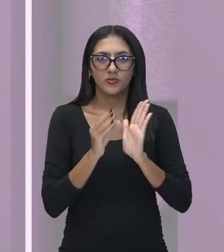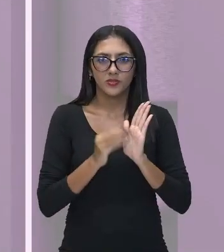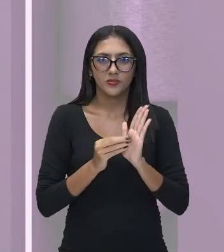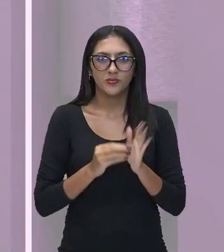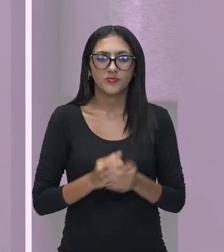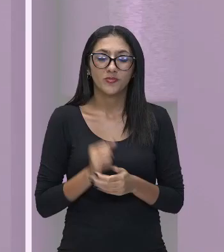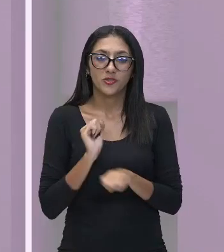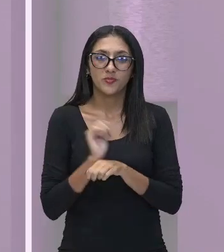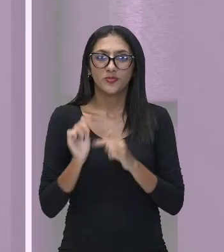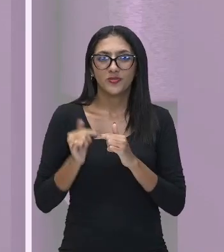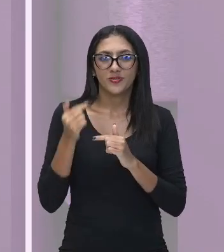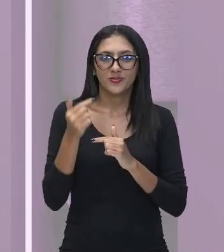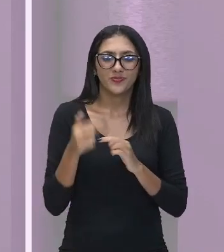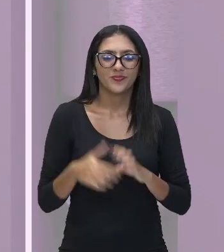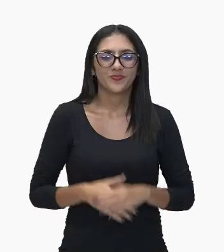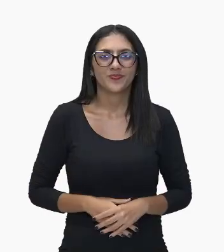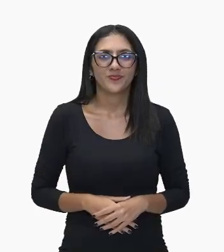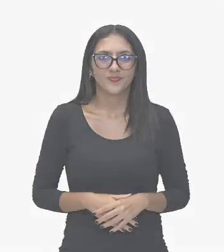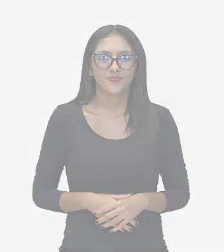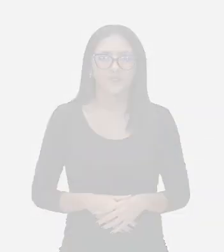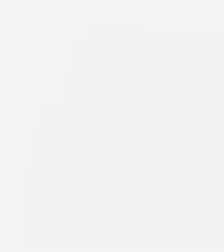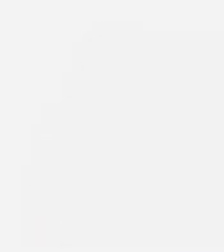aguardar vocês em um próximo